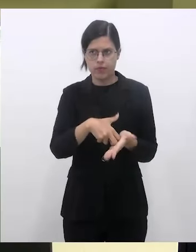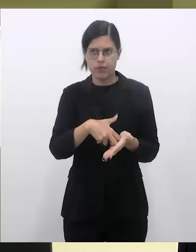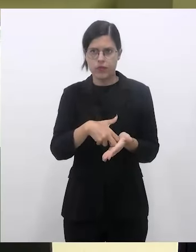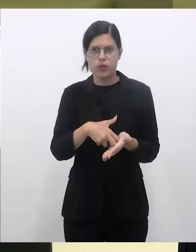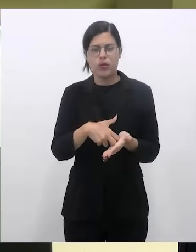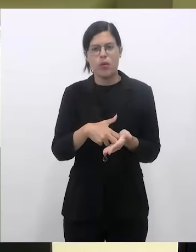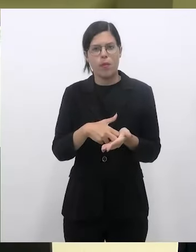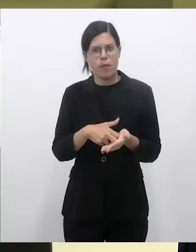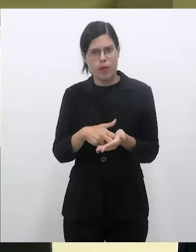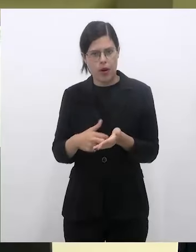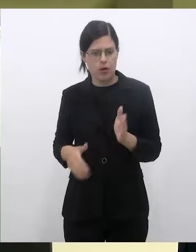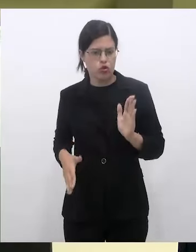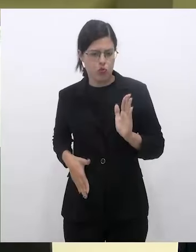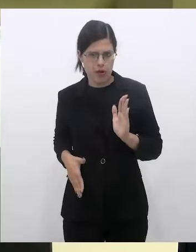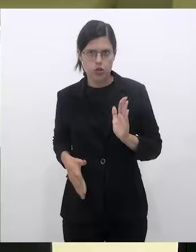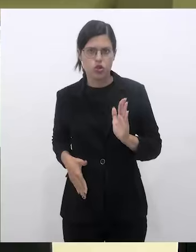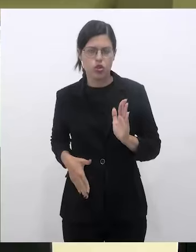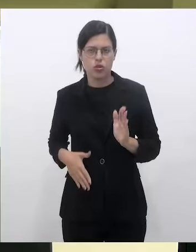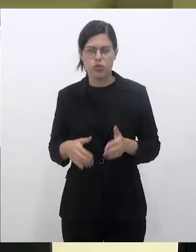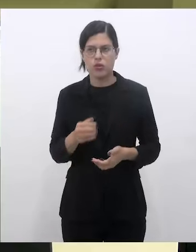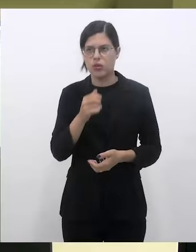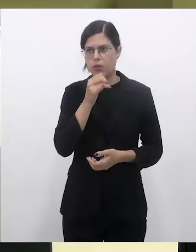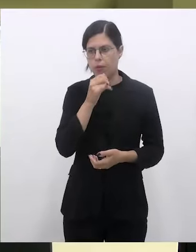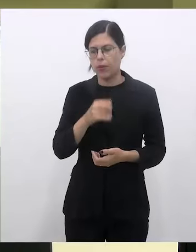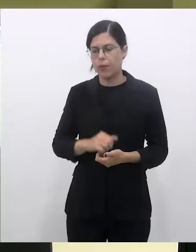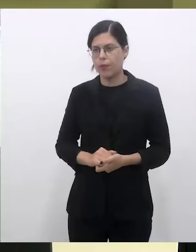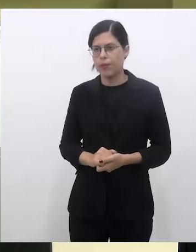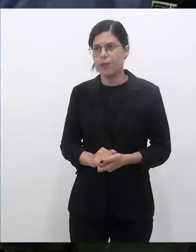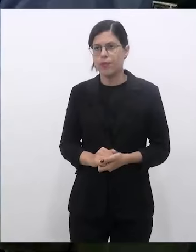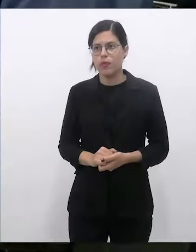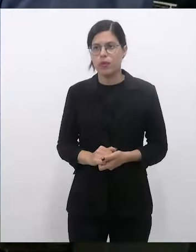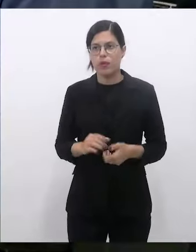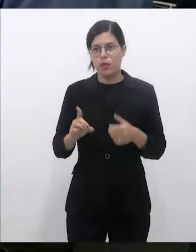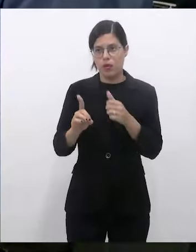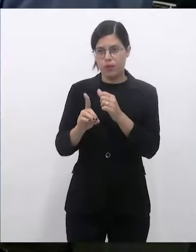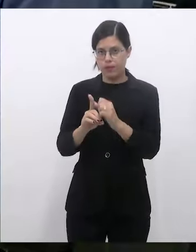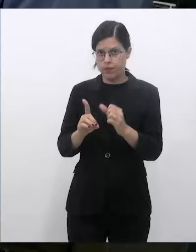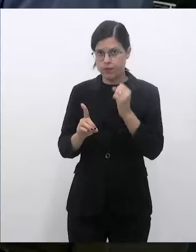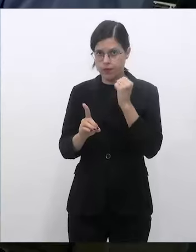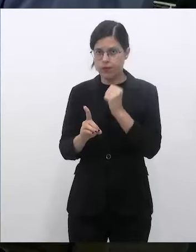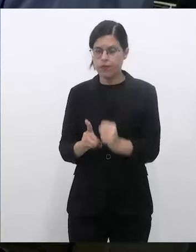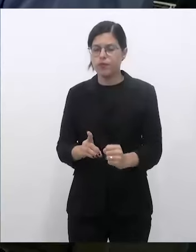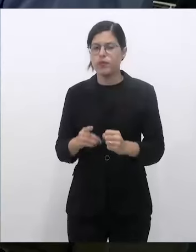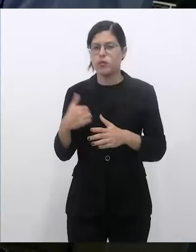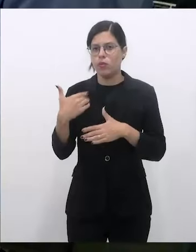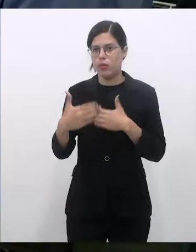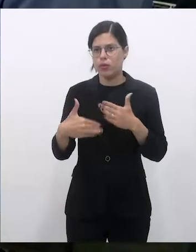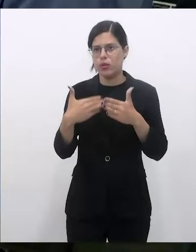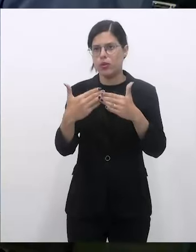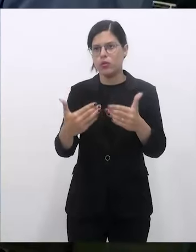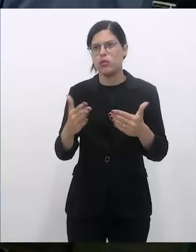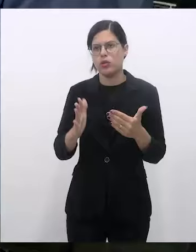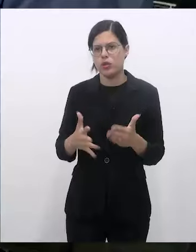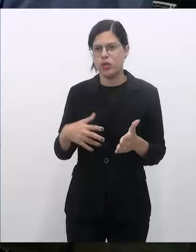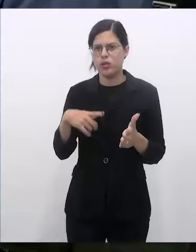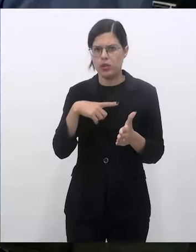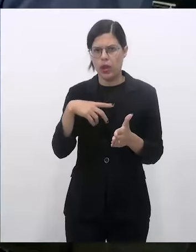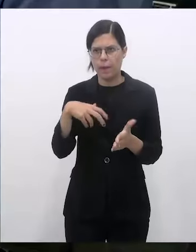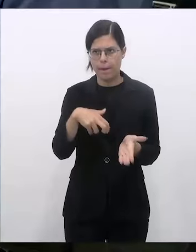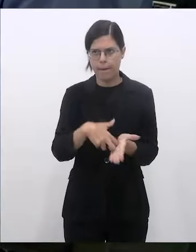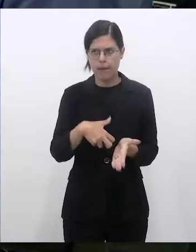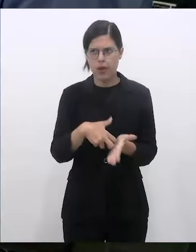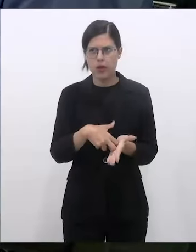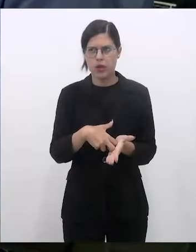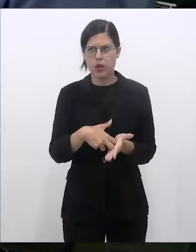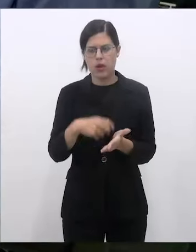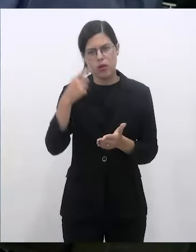penas para os traficantes, por exemplo. O feminicídio é um processo interessante no Brasil que tipificou já tem algum